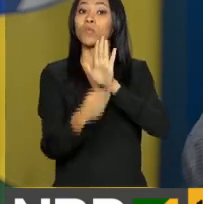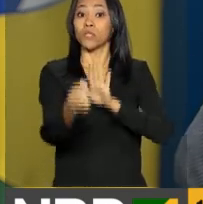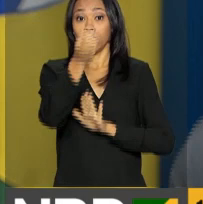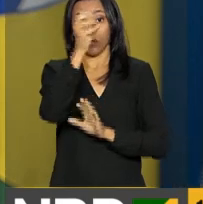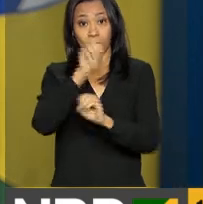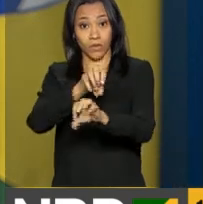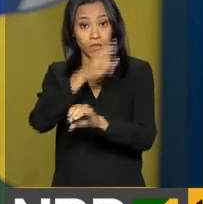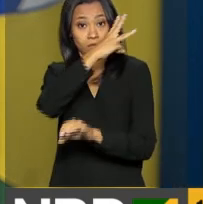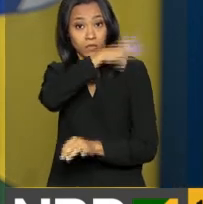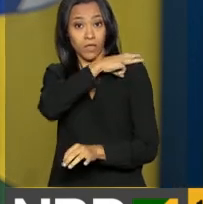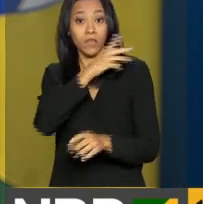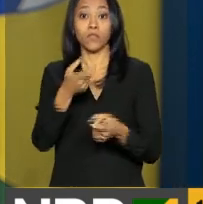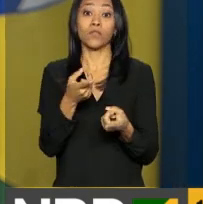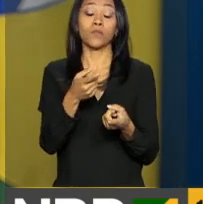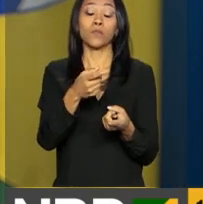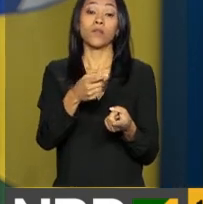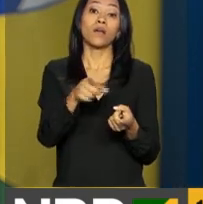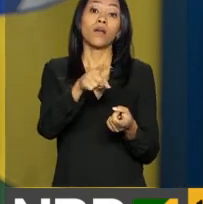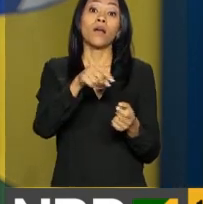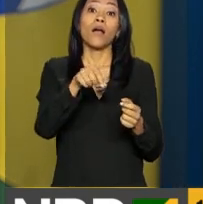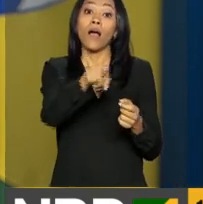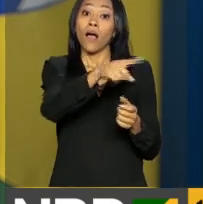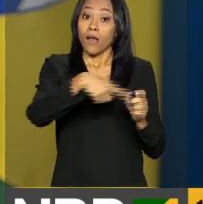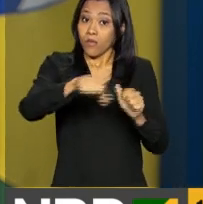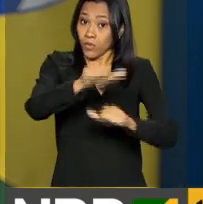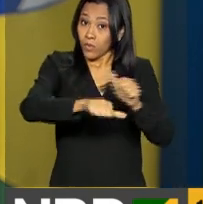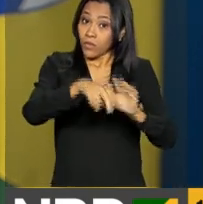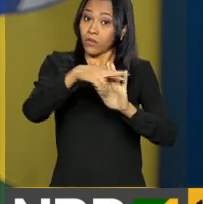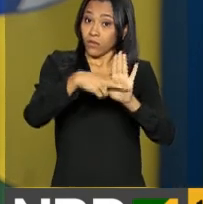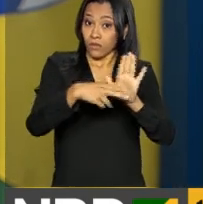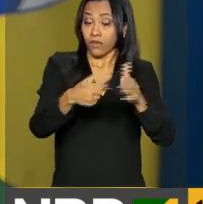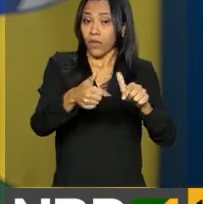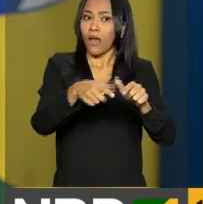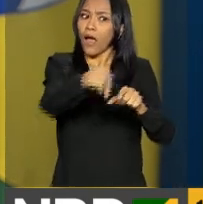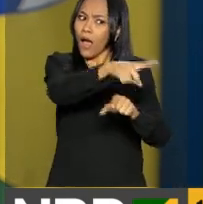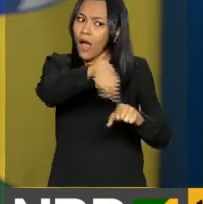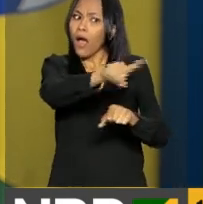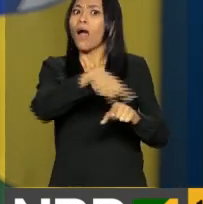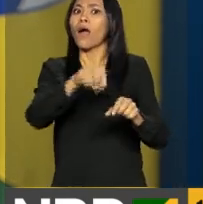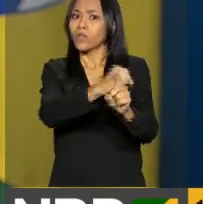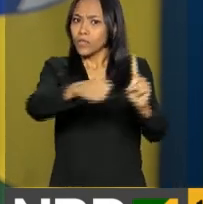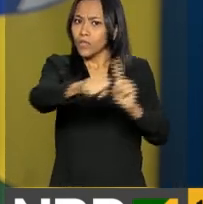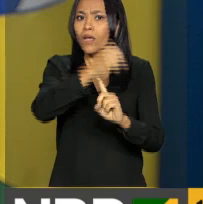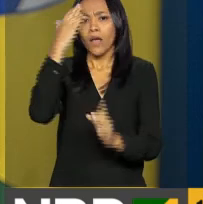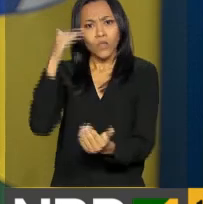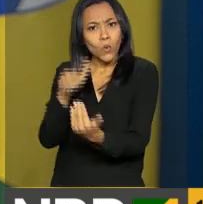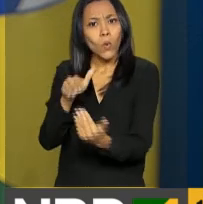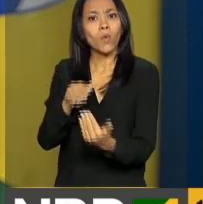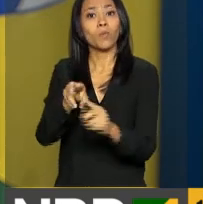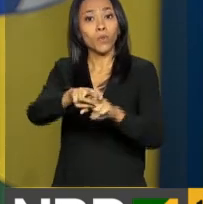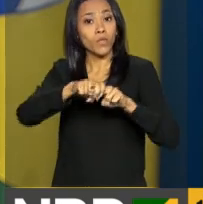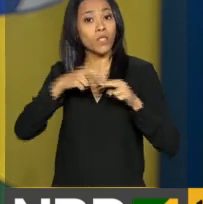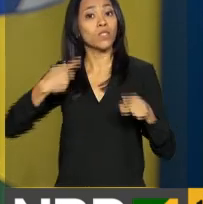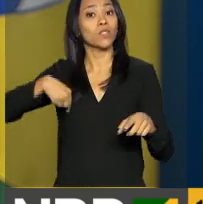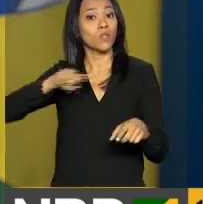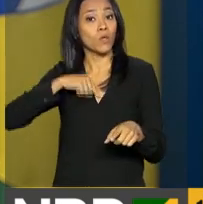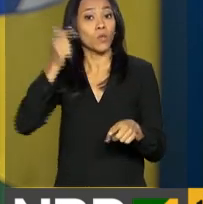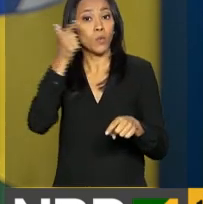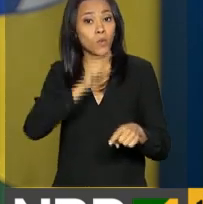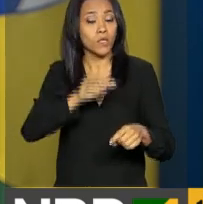trabalhista, a sociedade estava a favor. Isso facilitou, naturalmente, a votação na Câmara e no Senado